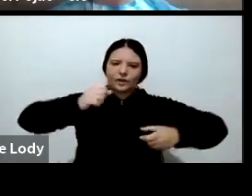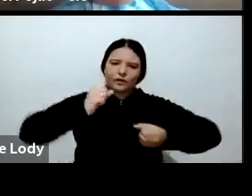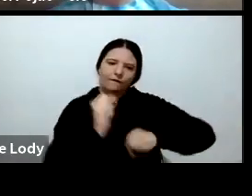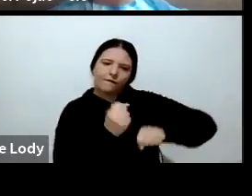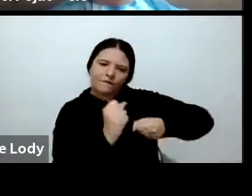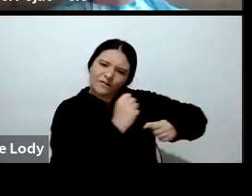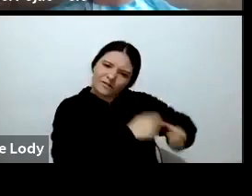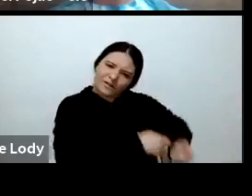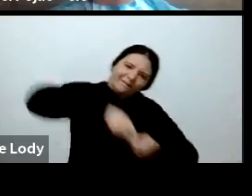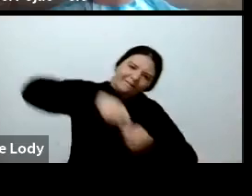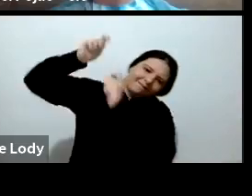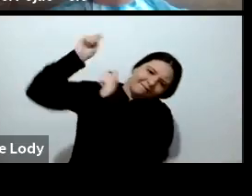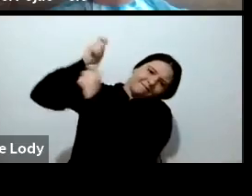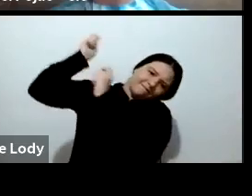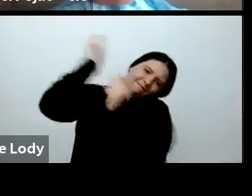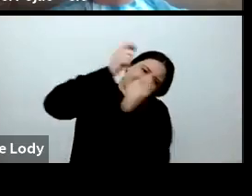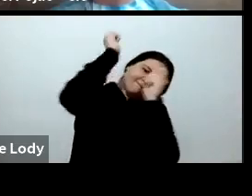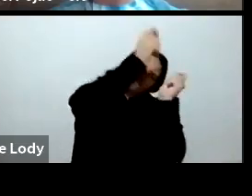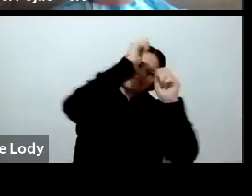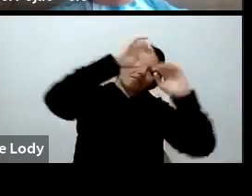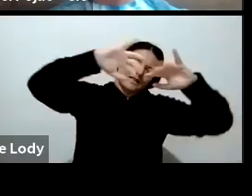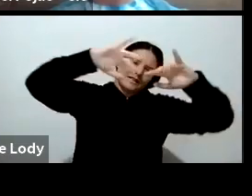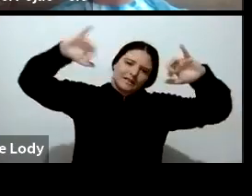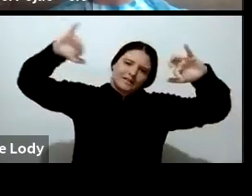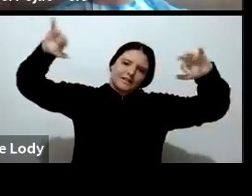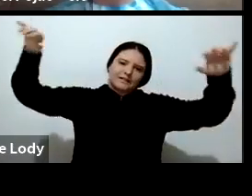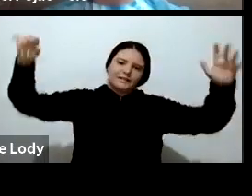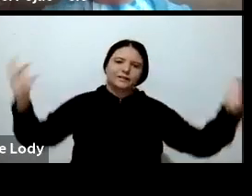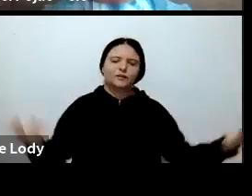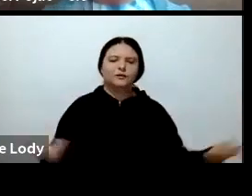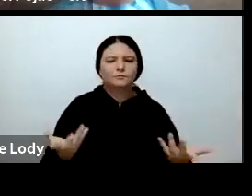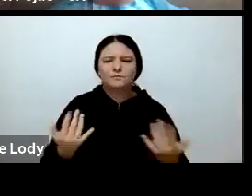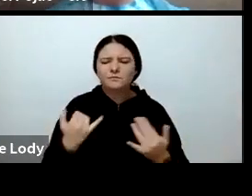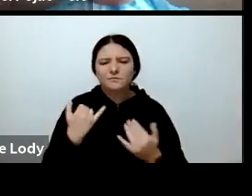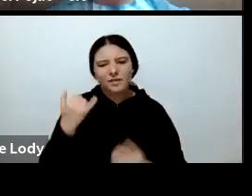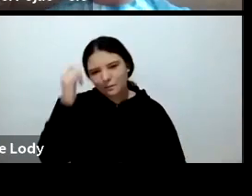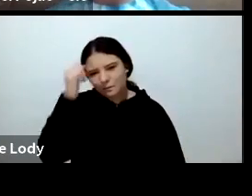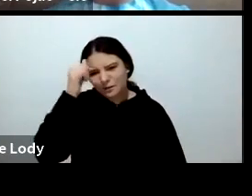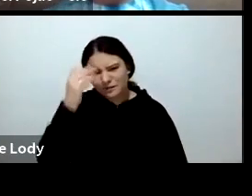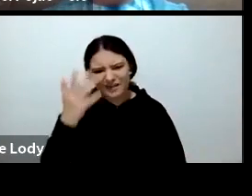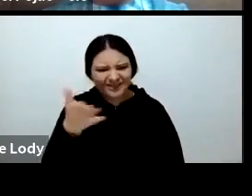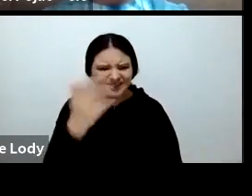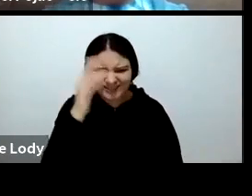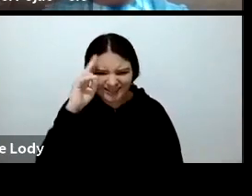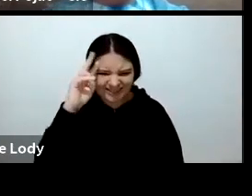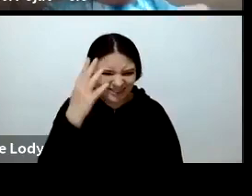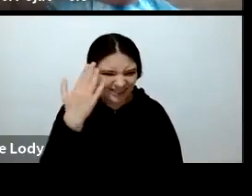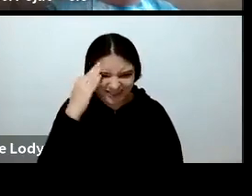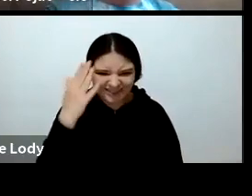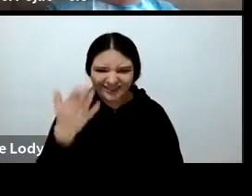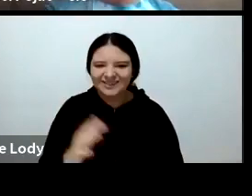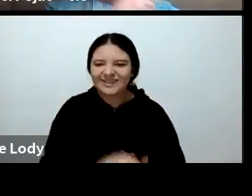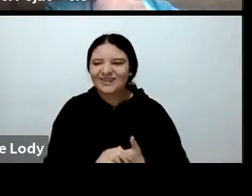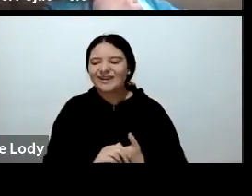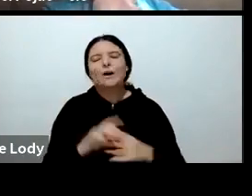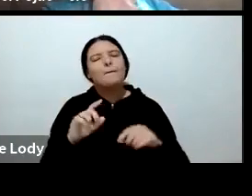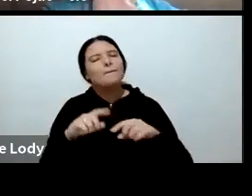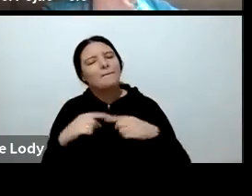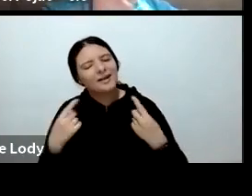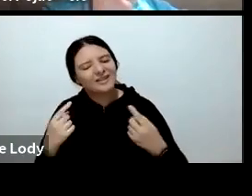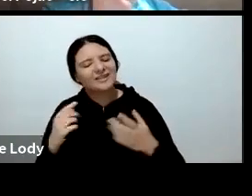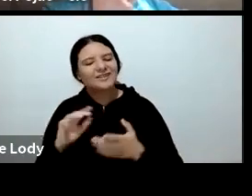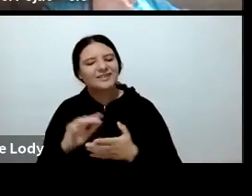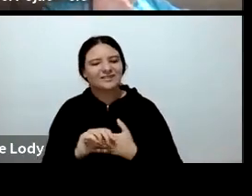com os gravetinhos. É uma coisa, falando assim, é uma bobagem, que vocês não sabem nem do que é a história, mas eu ainda fico